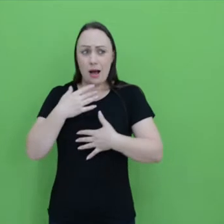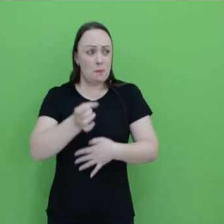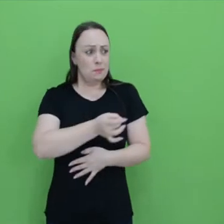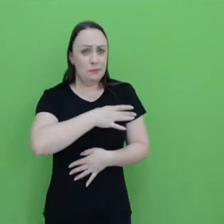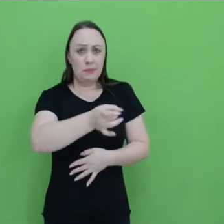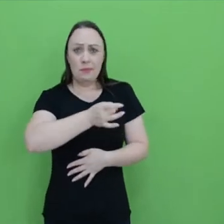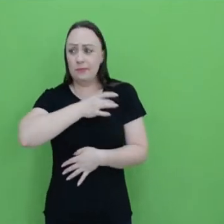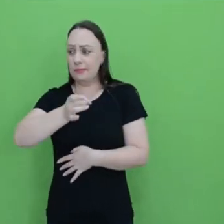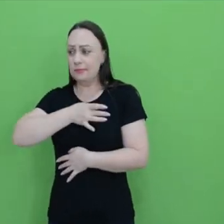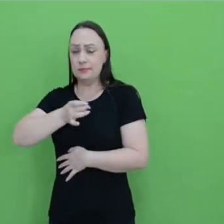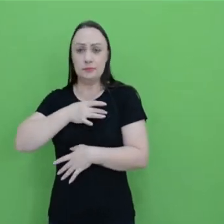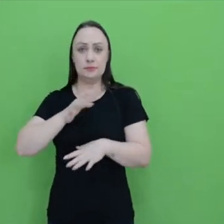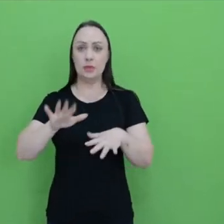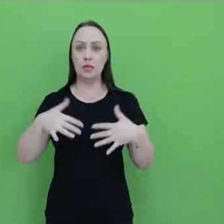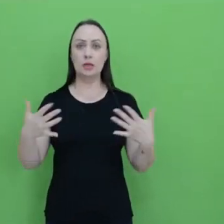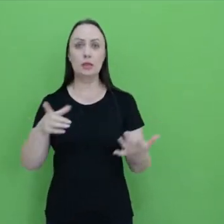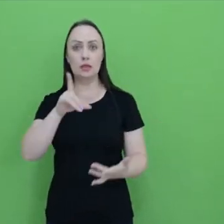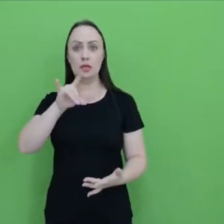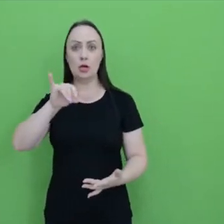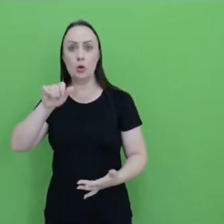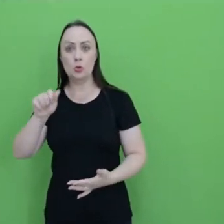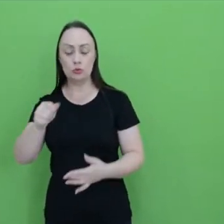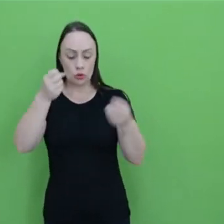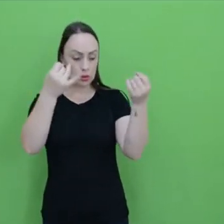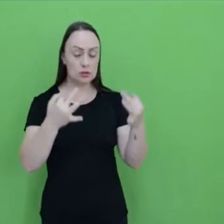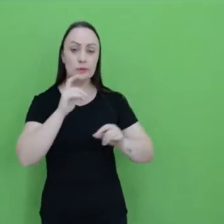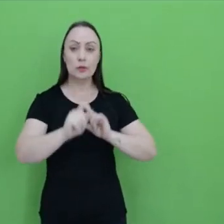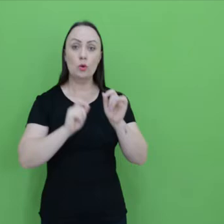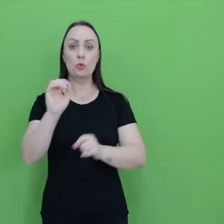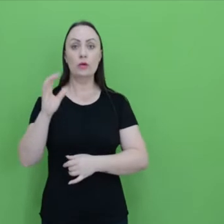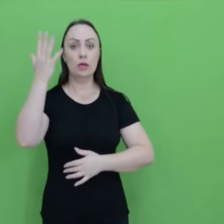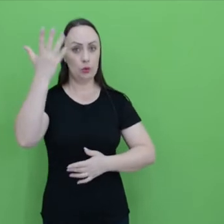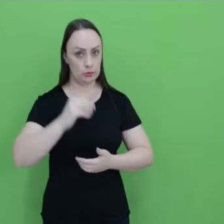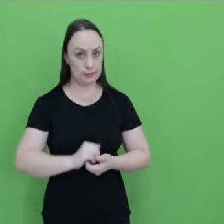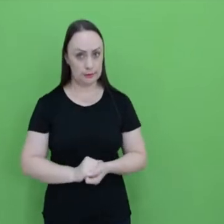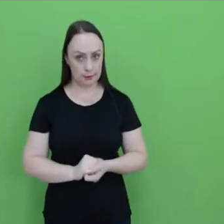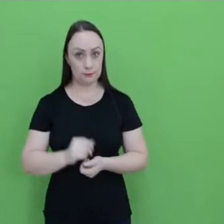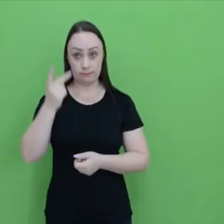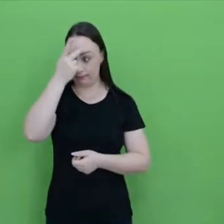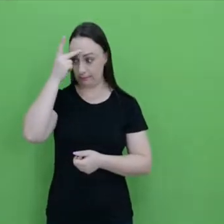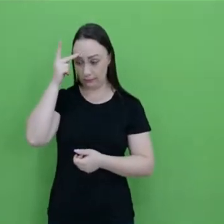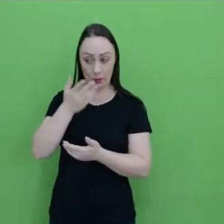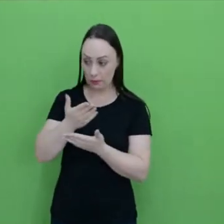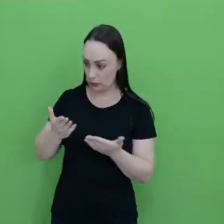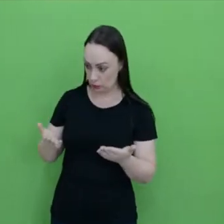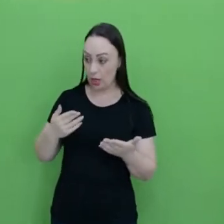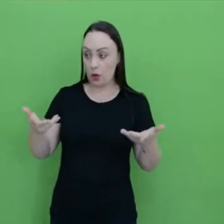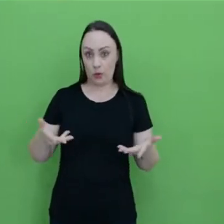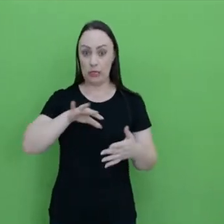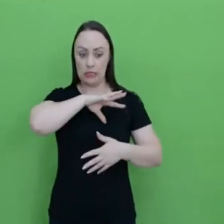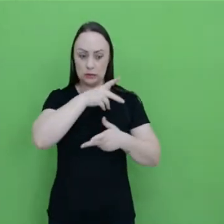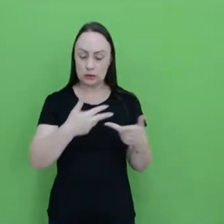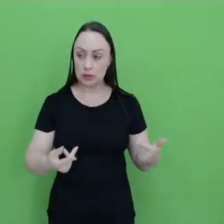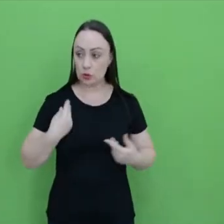de medo. E então Doia explicou o que estava acontecendo. Pessoal, essas